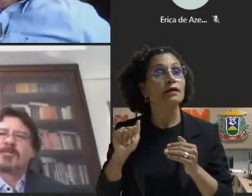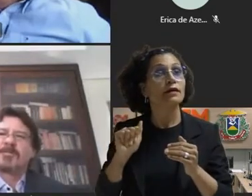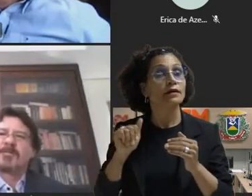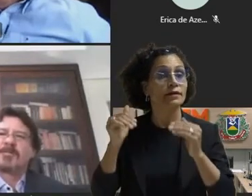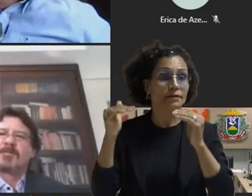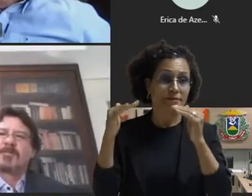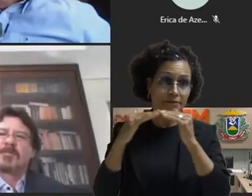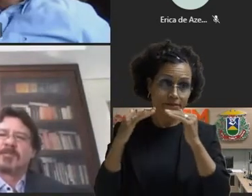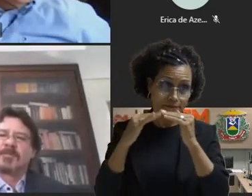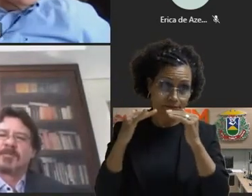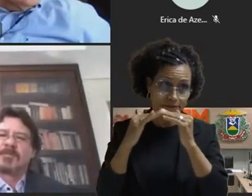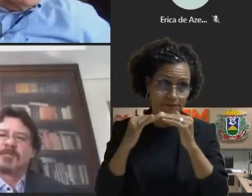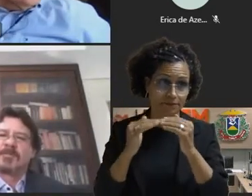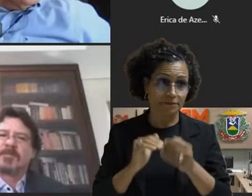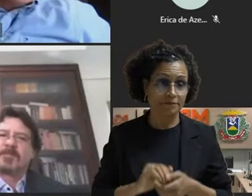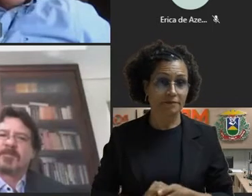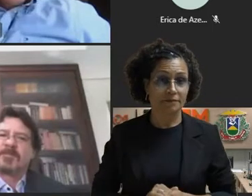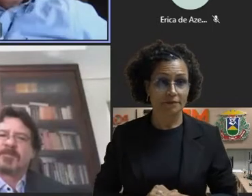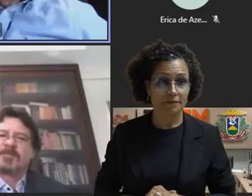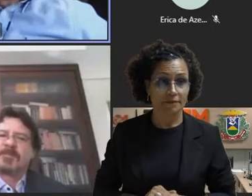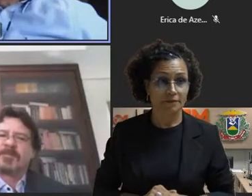O relator. Marcelo?